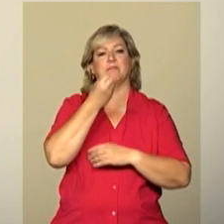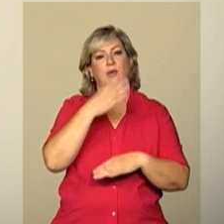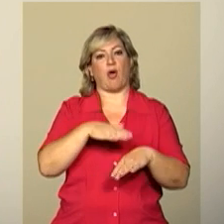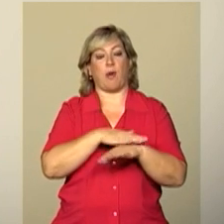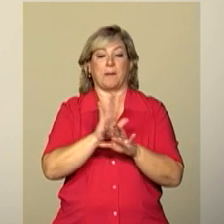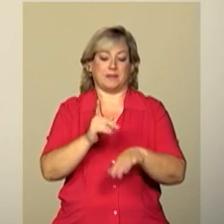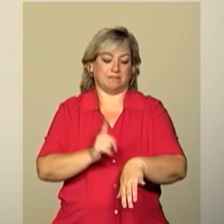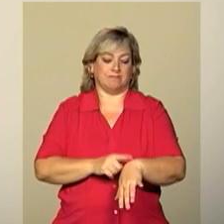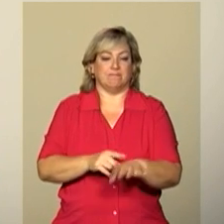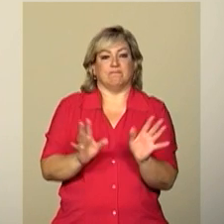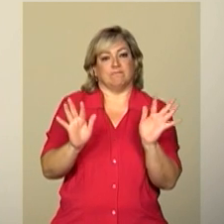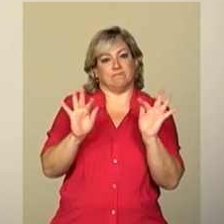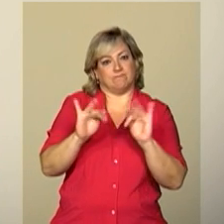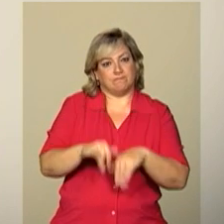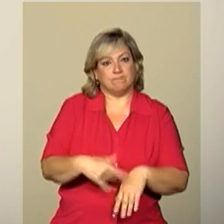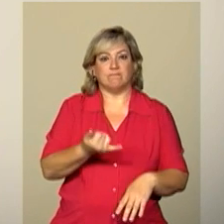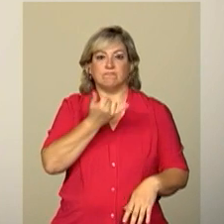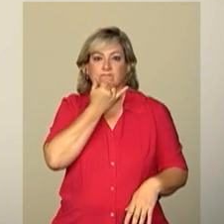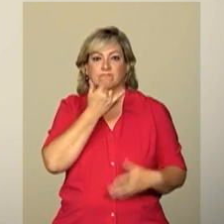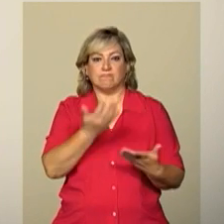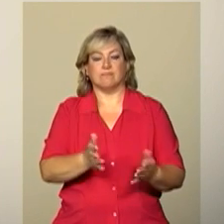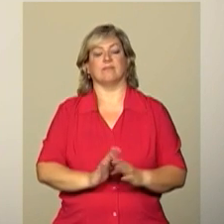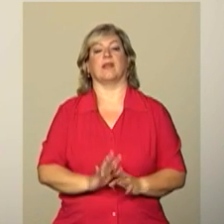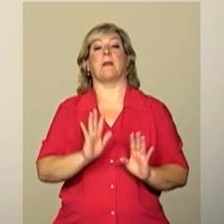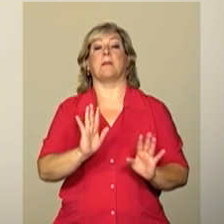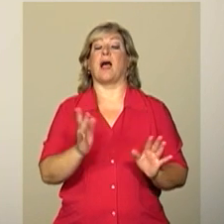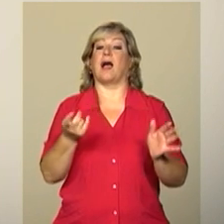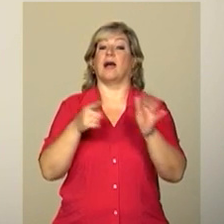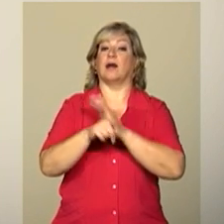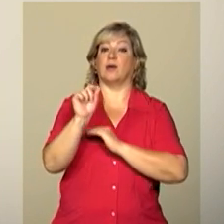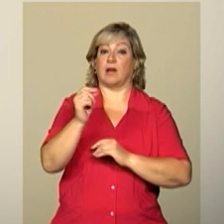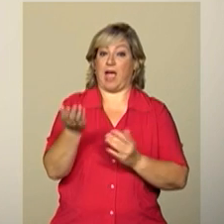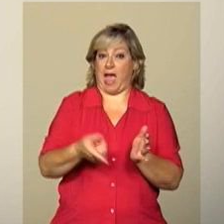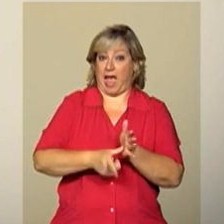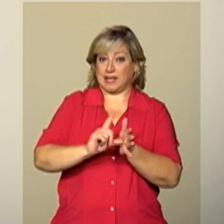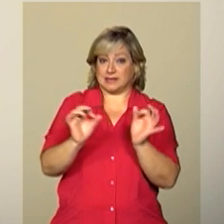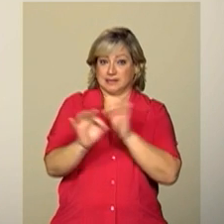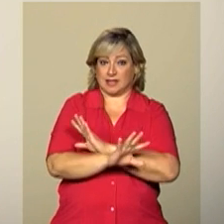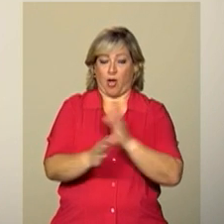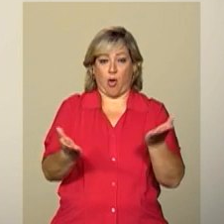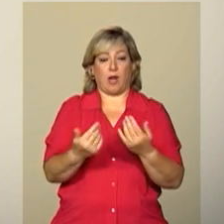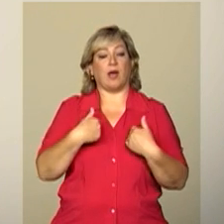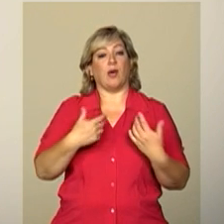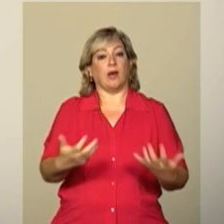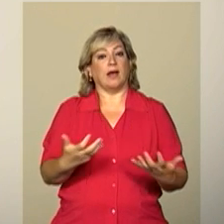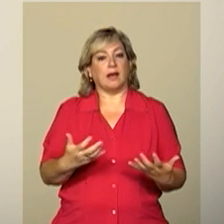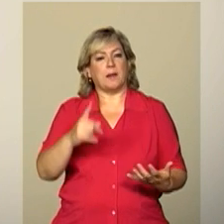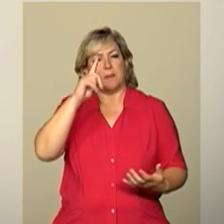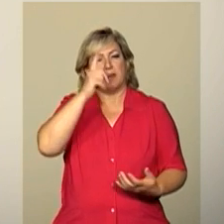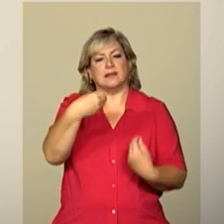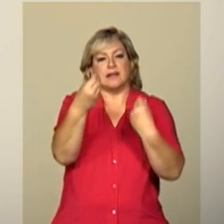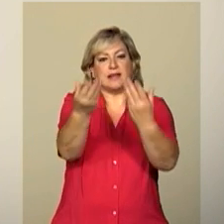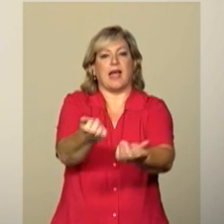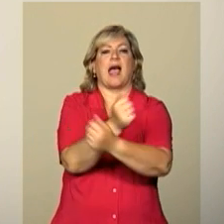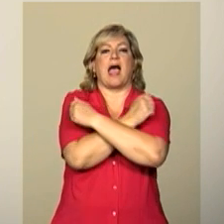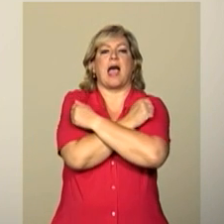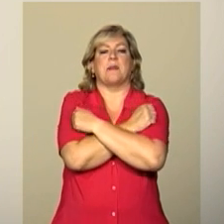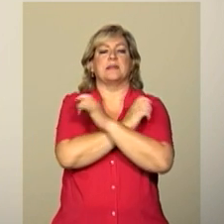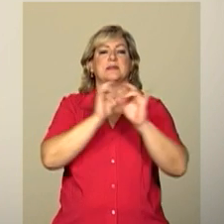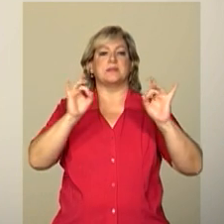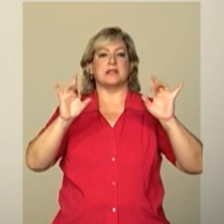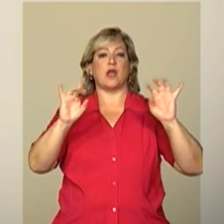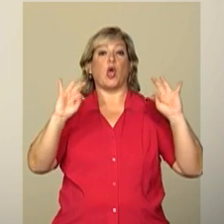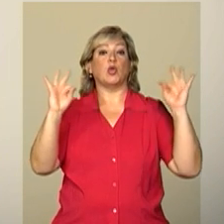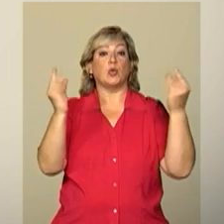mas infelizmente o nosso tempo hoje chegou ao fim olha Luciano Antes de terminar hoje eu queria mandar um abraço especial para